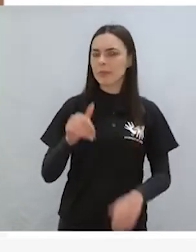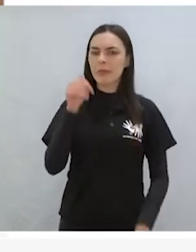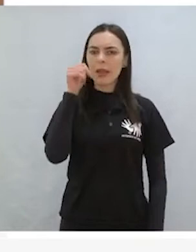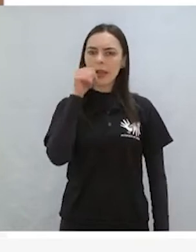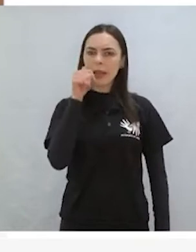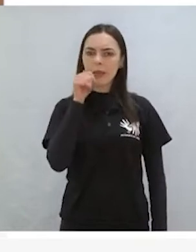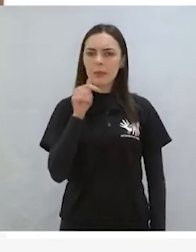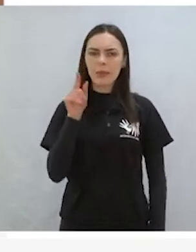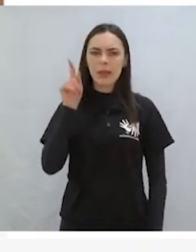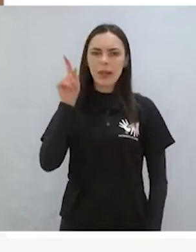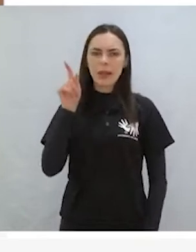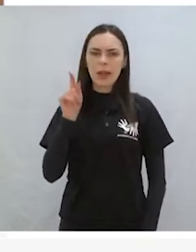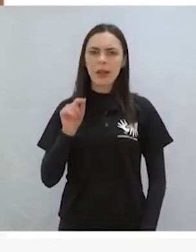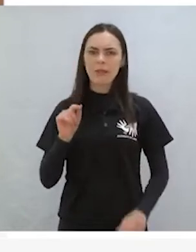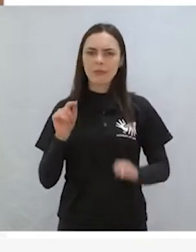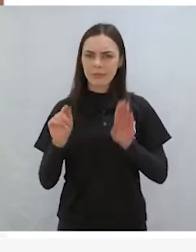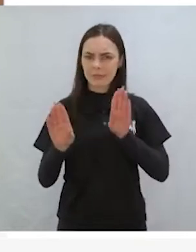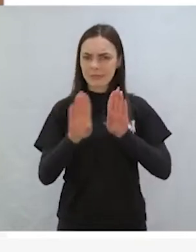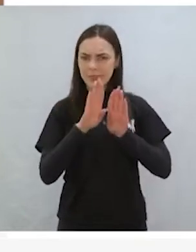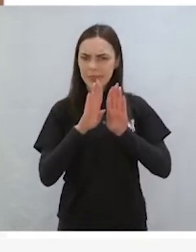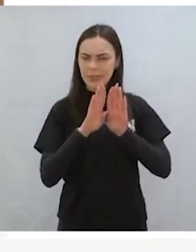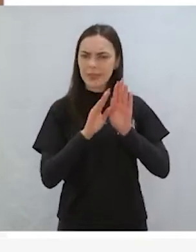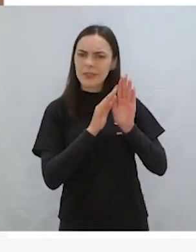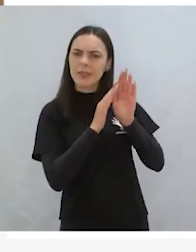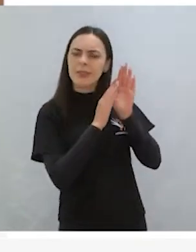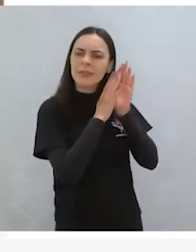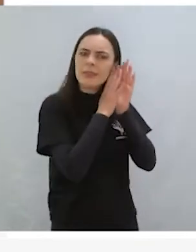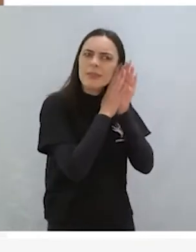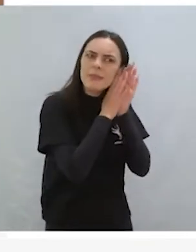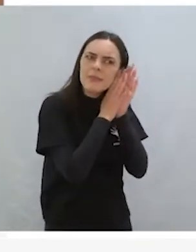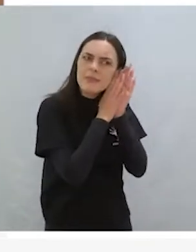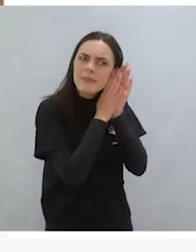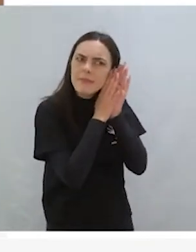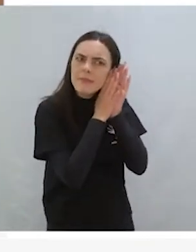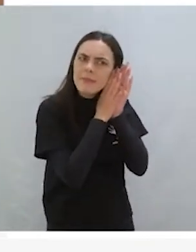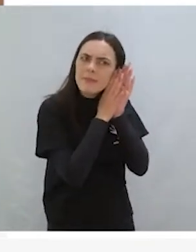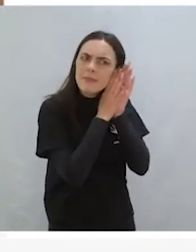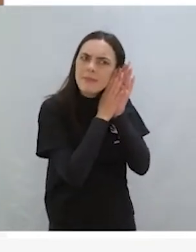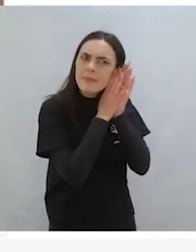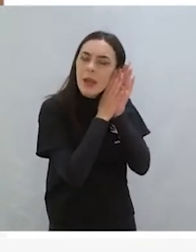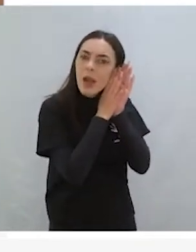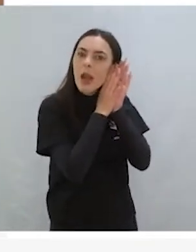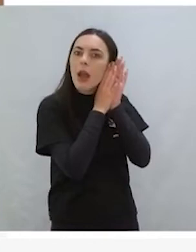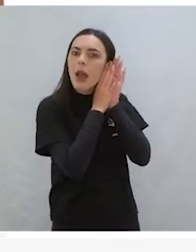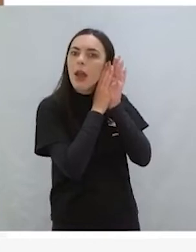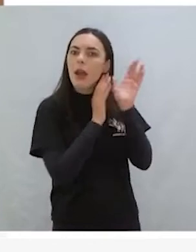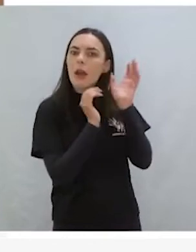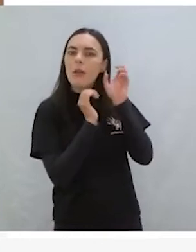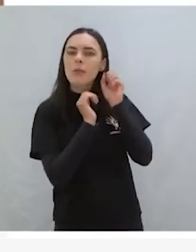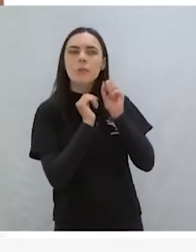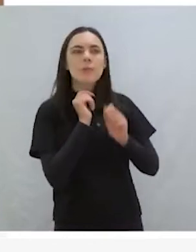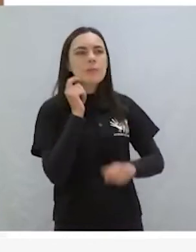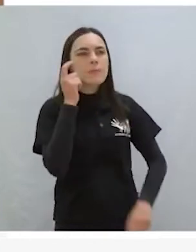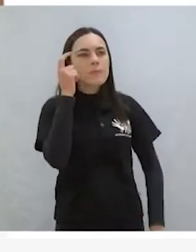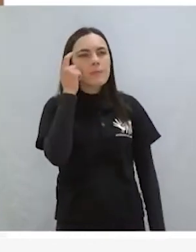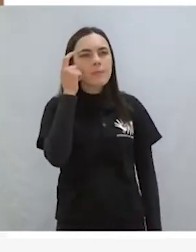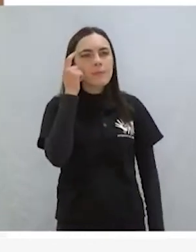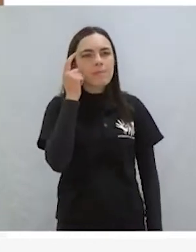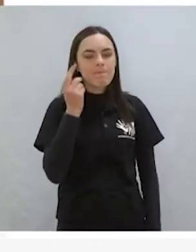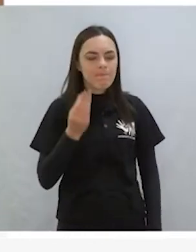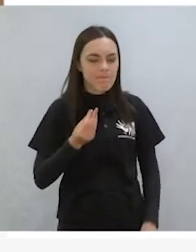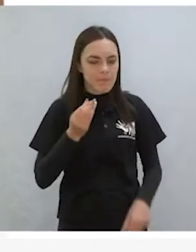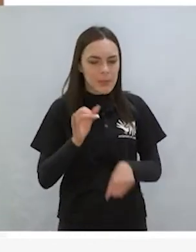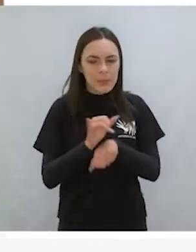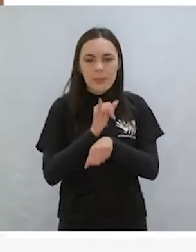Cinderela, que estava com os ouvidos grudados na porta do sótão, escutou tudo e